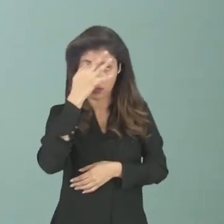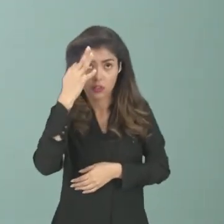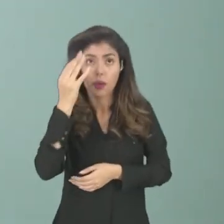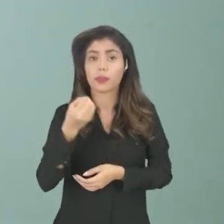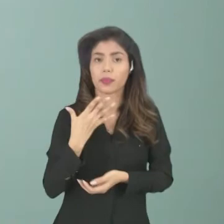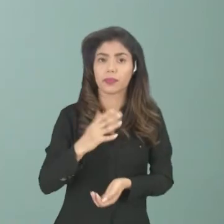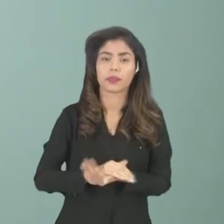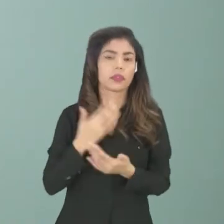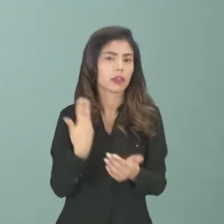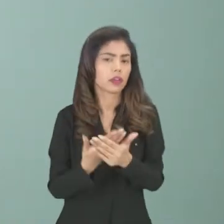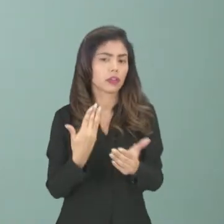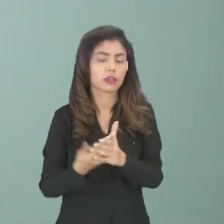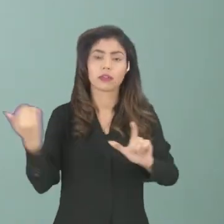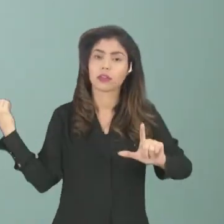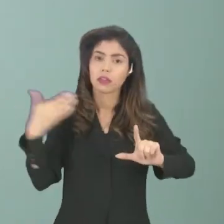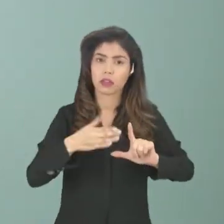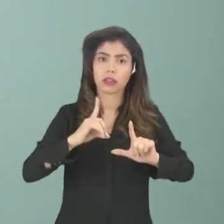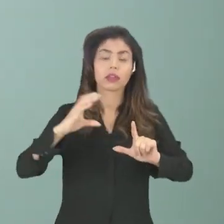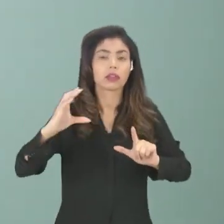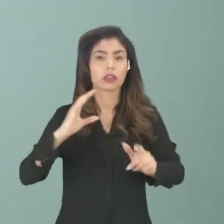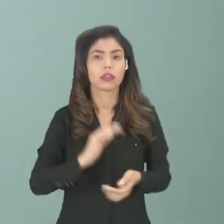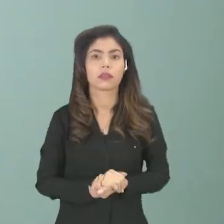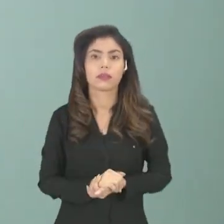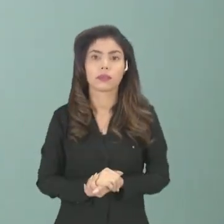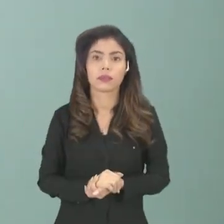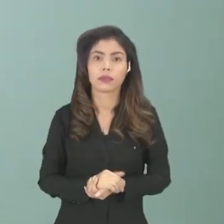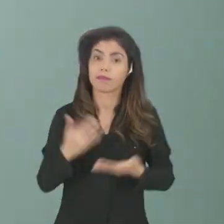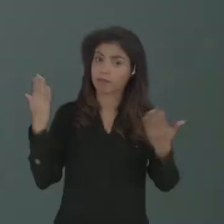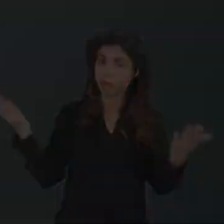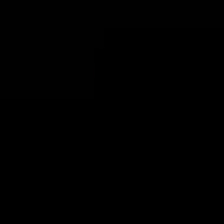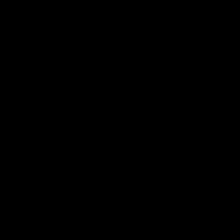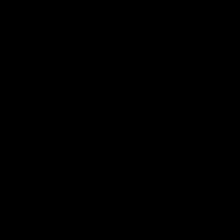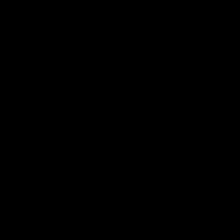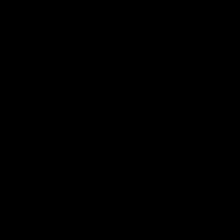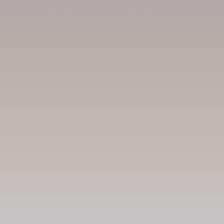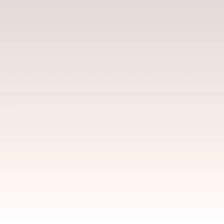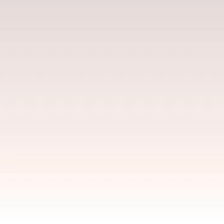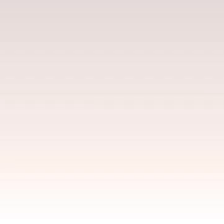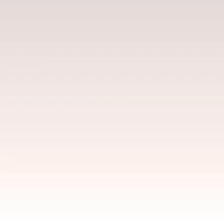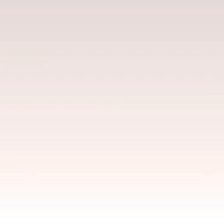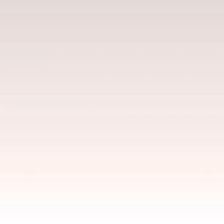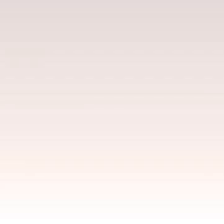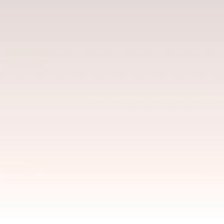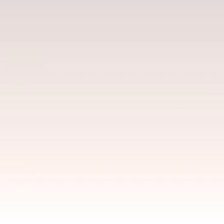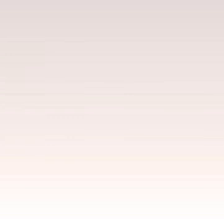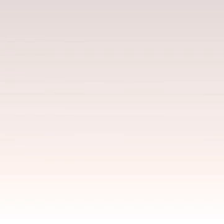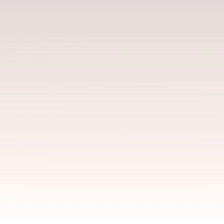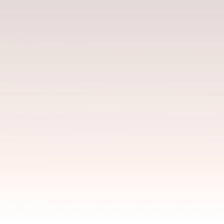Gente, estudem, acessem a nossa plataforma Eduque, e é isso.